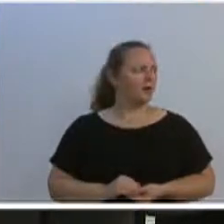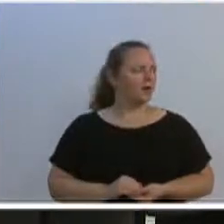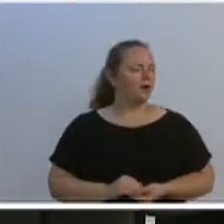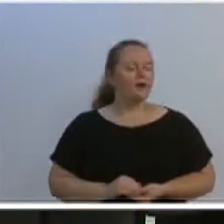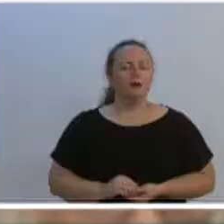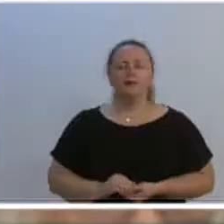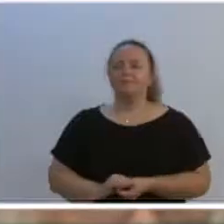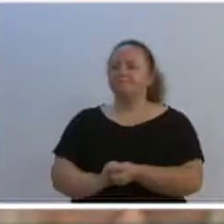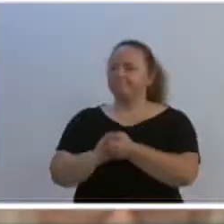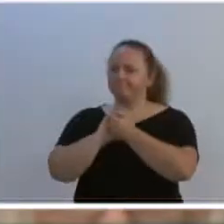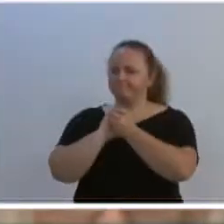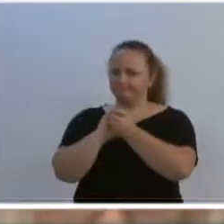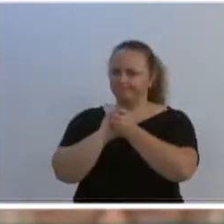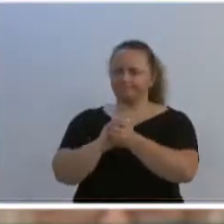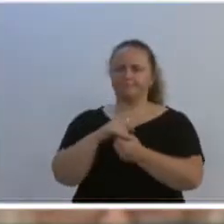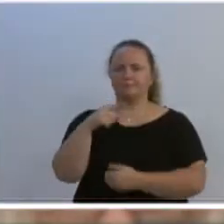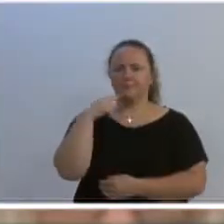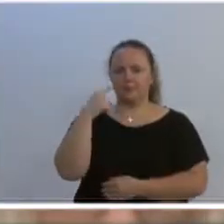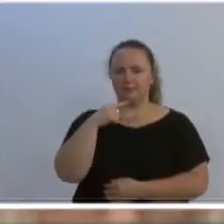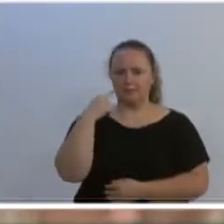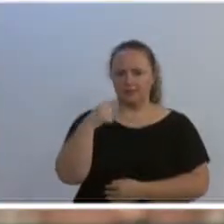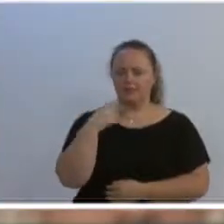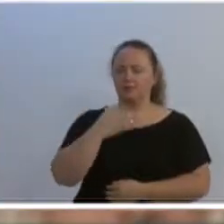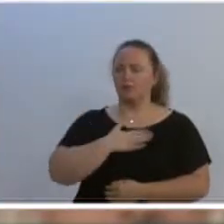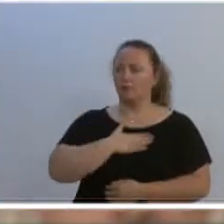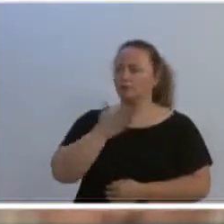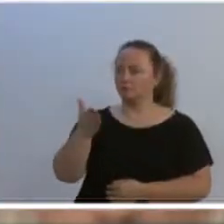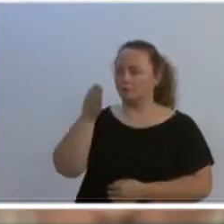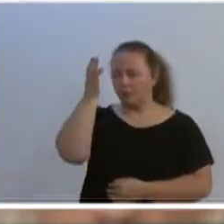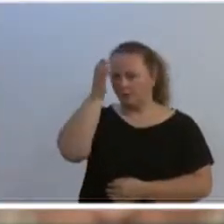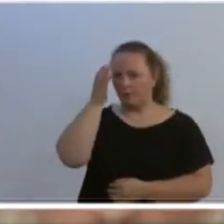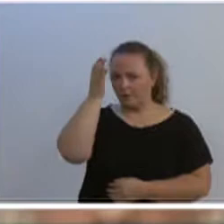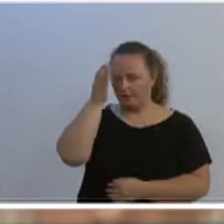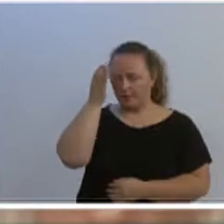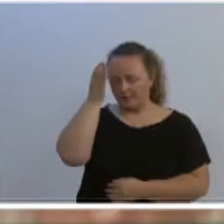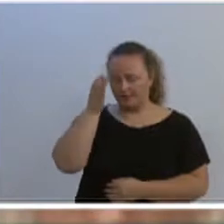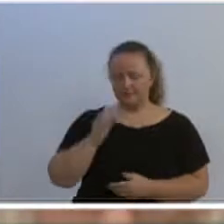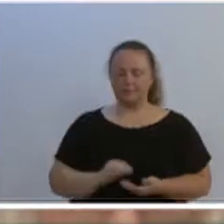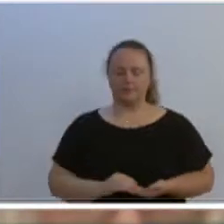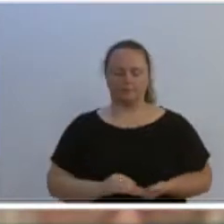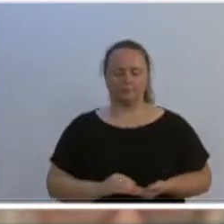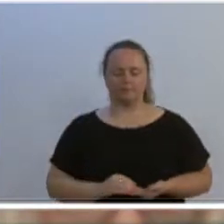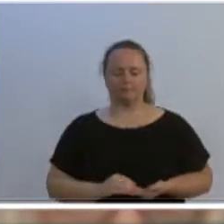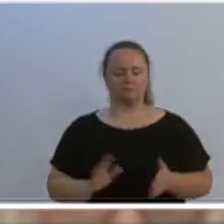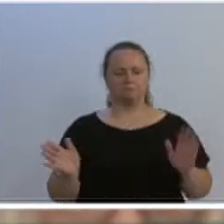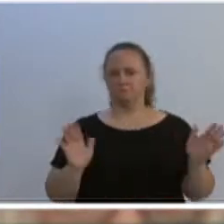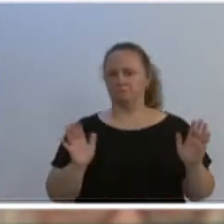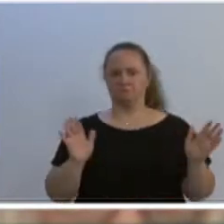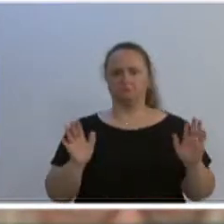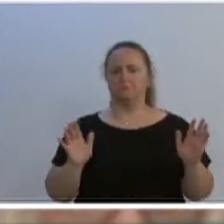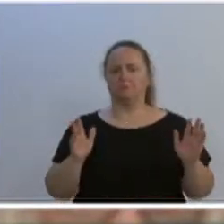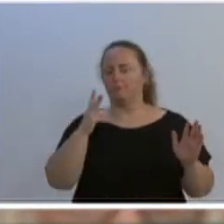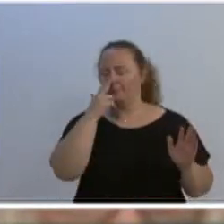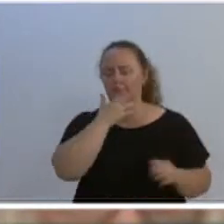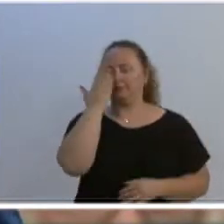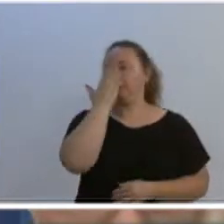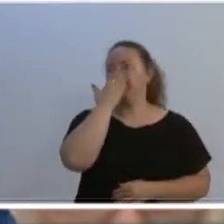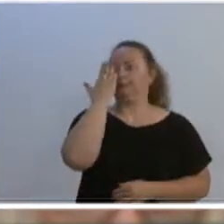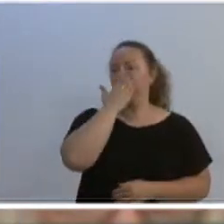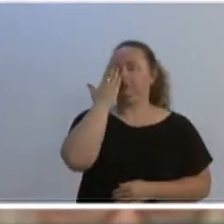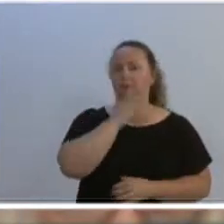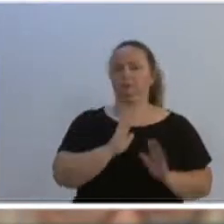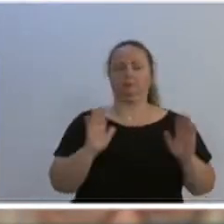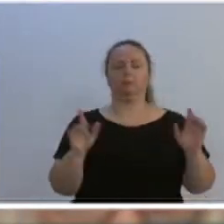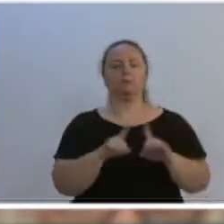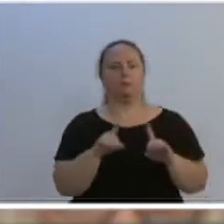Parabéns, vereador Marcelo Lanzarin. Eu gosto da sua sensatez em trazer os temas aqui, não defendendo cegamente um lado, mas, sobretudo,